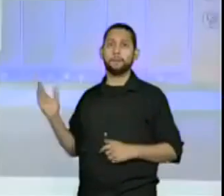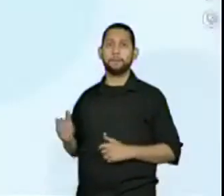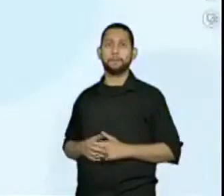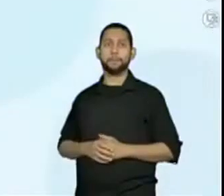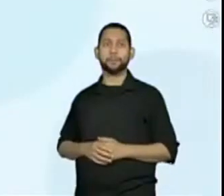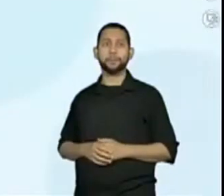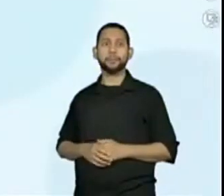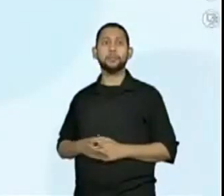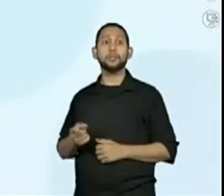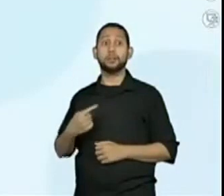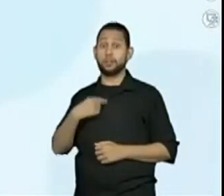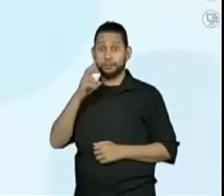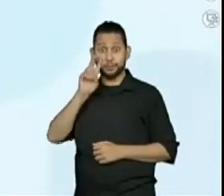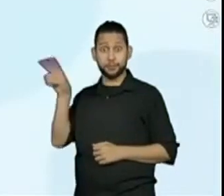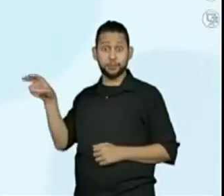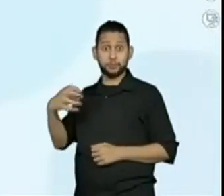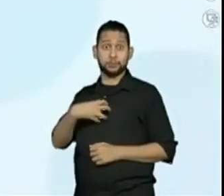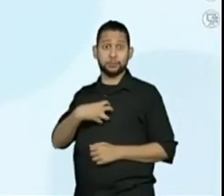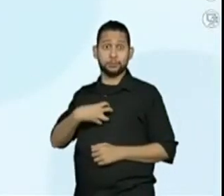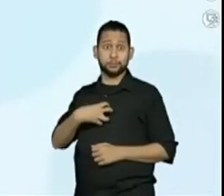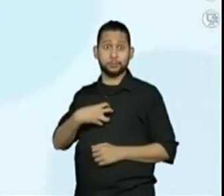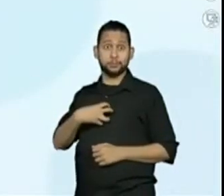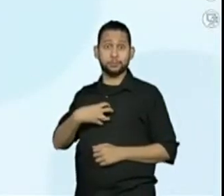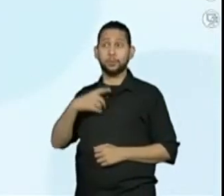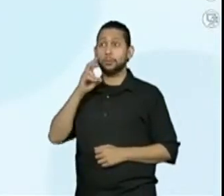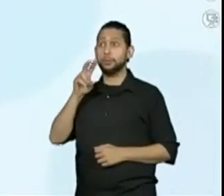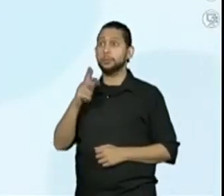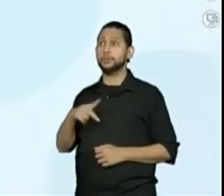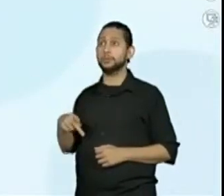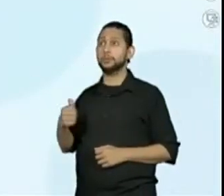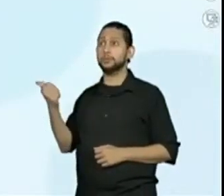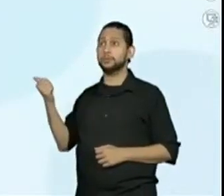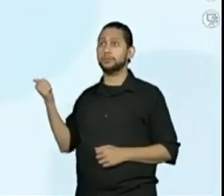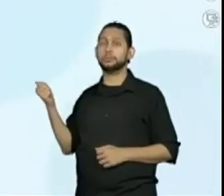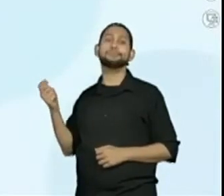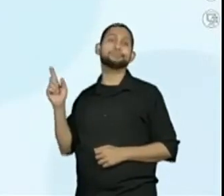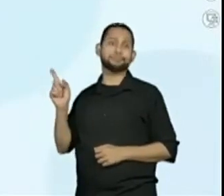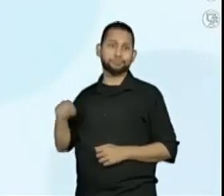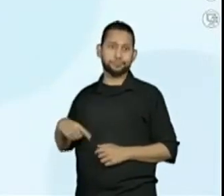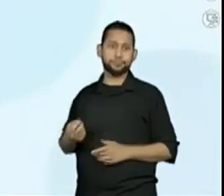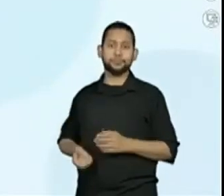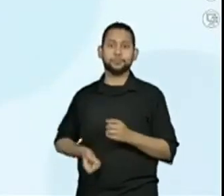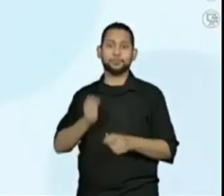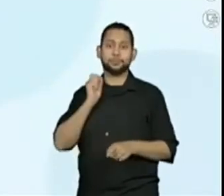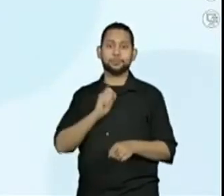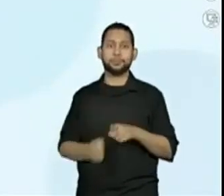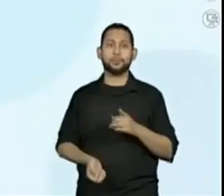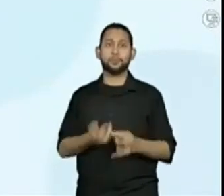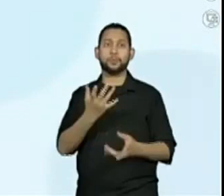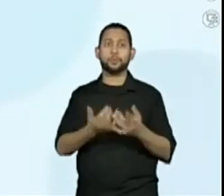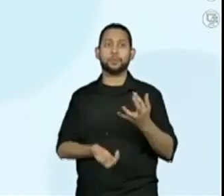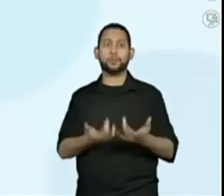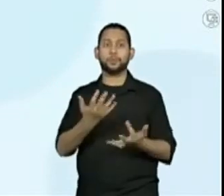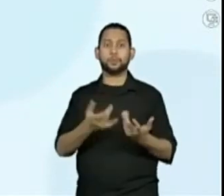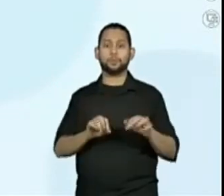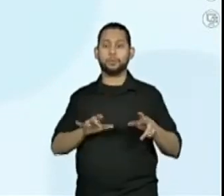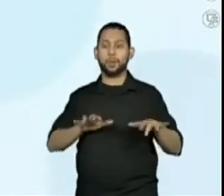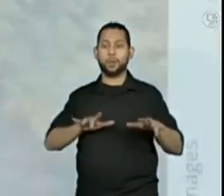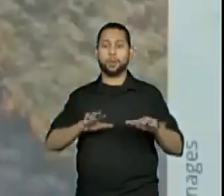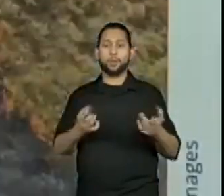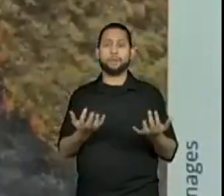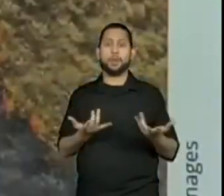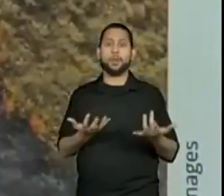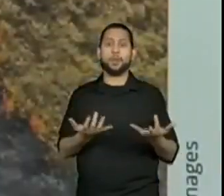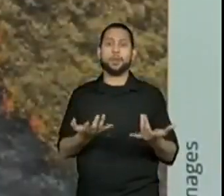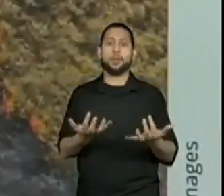que vocês me dizem. Deixa eu ler algum comentário de algum professor. As queimadas. A Procilmara